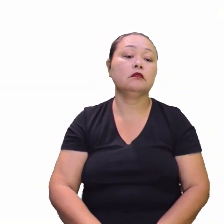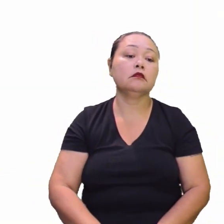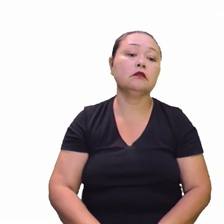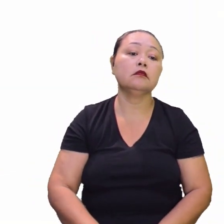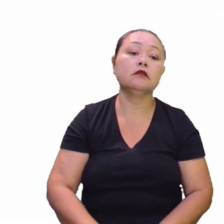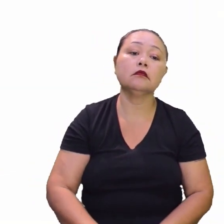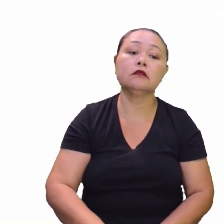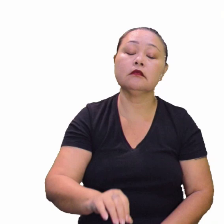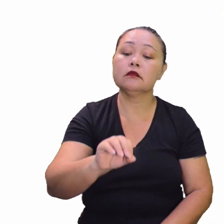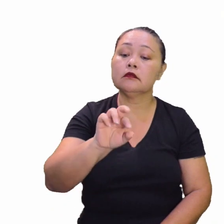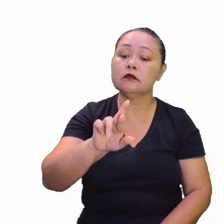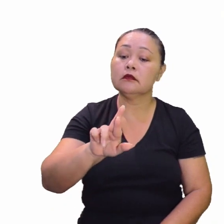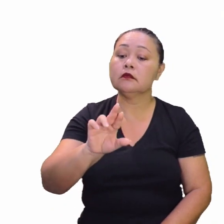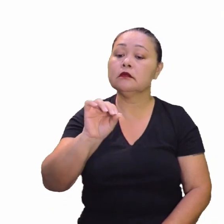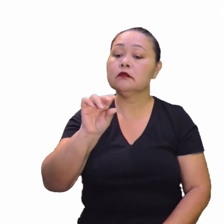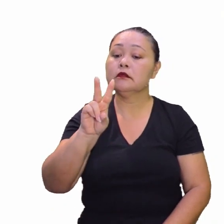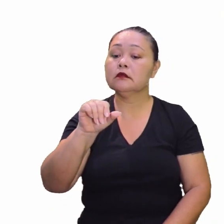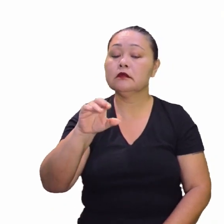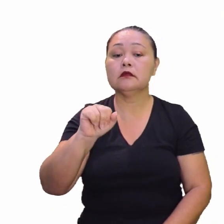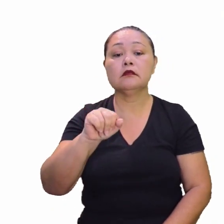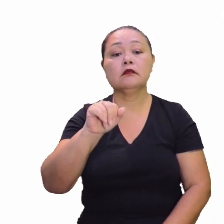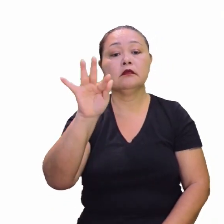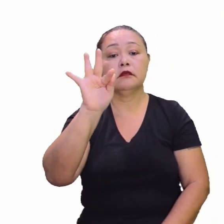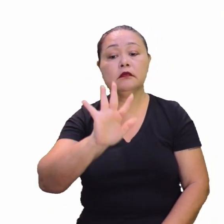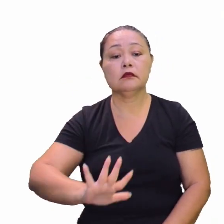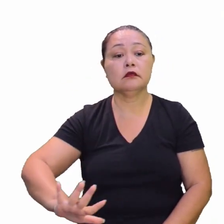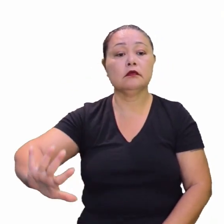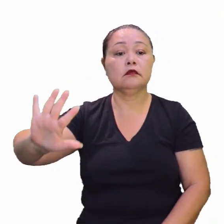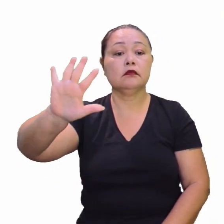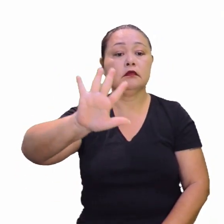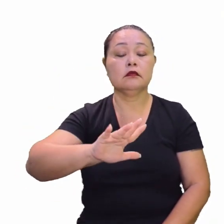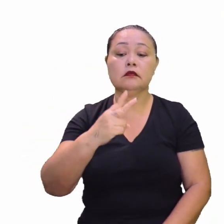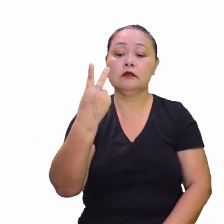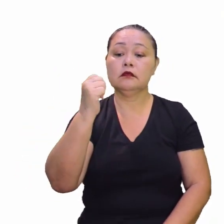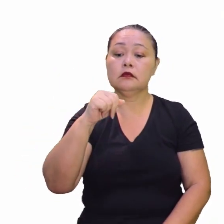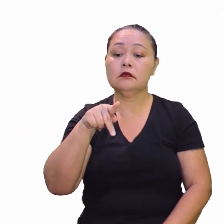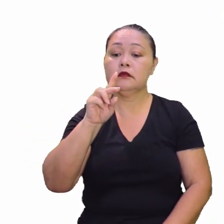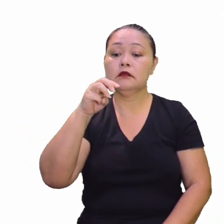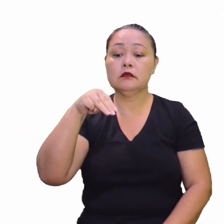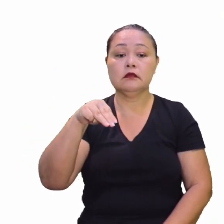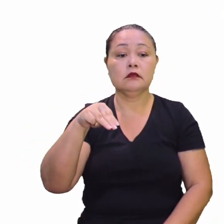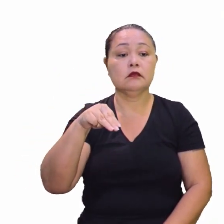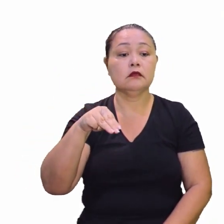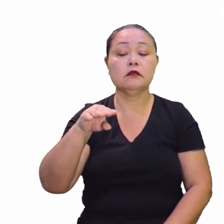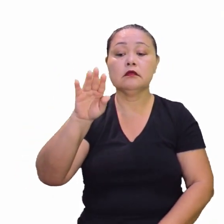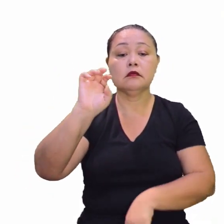Rodovia do Estado de Rondônia. Federais. 2.000